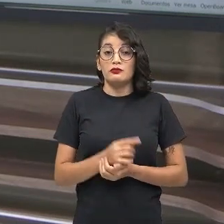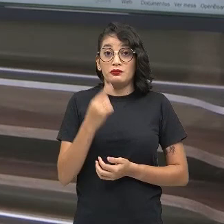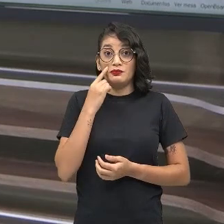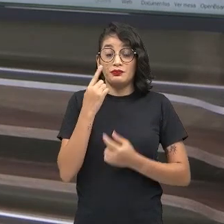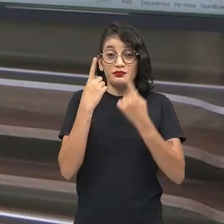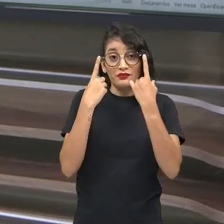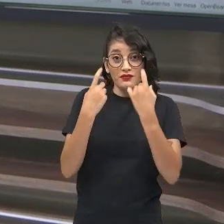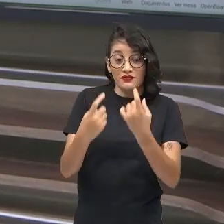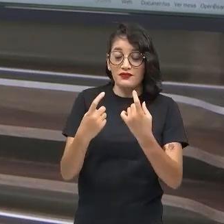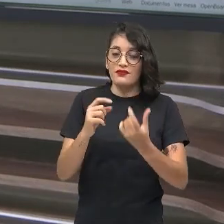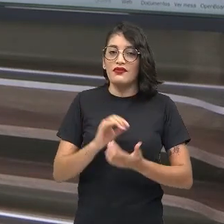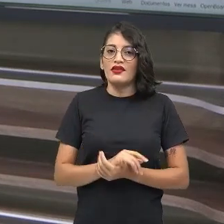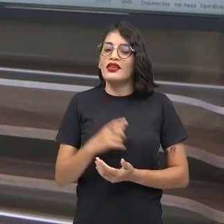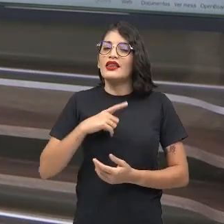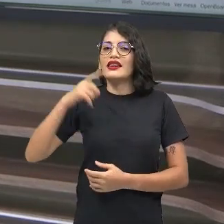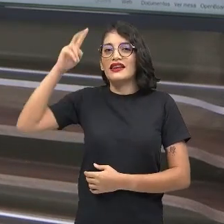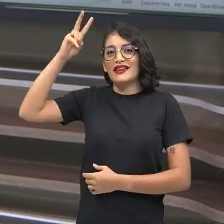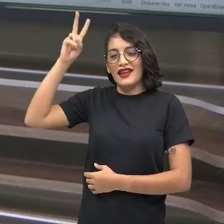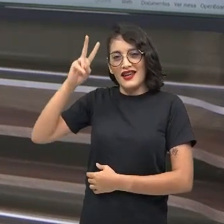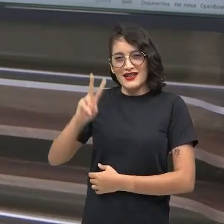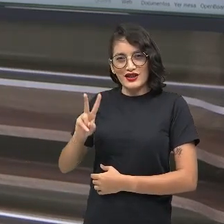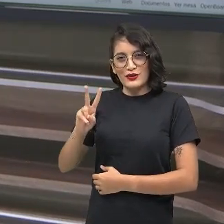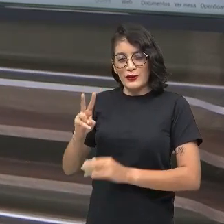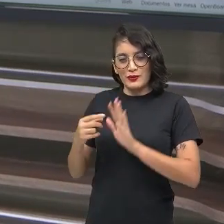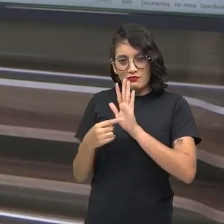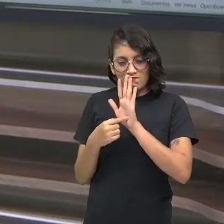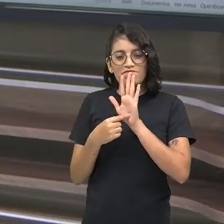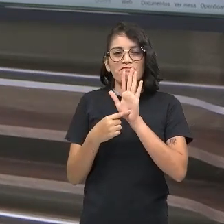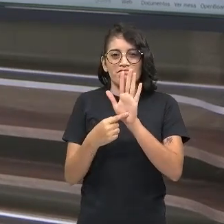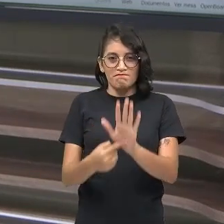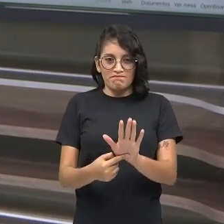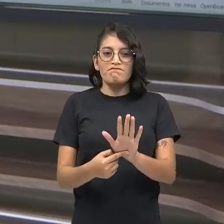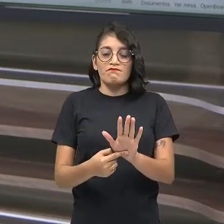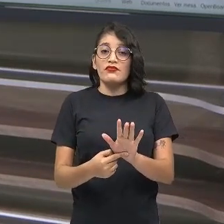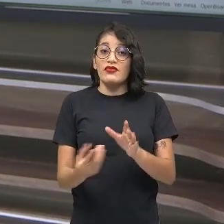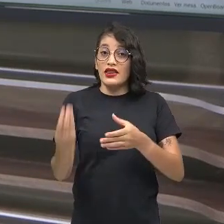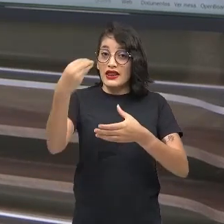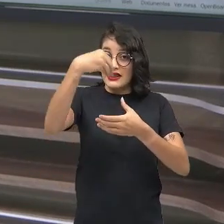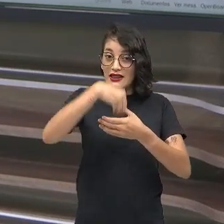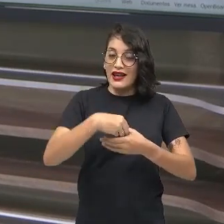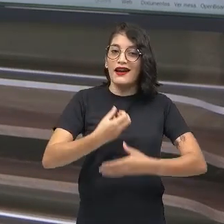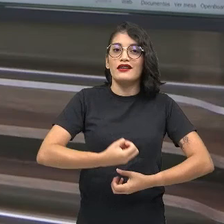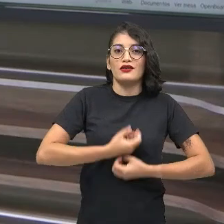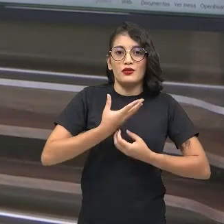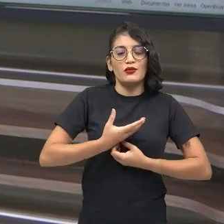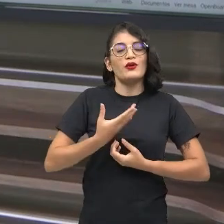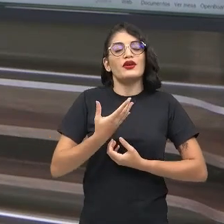interessante, nós temos uma história sendo apresentada em um poema, isso é